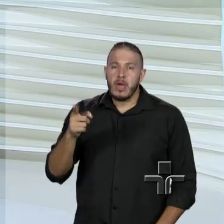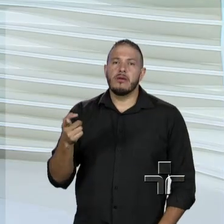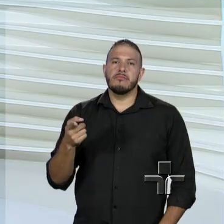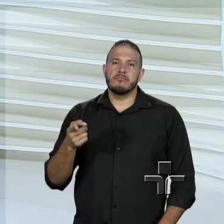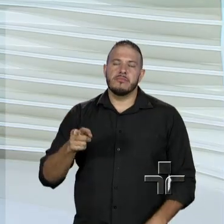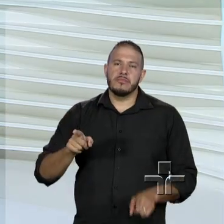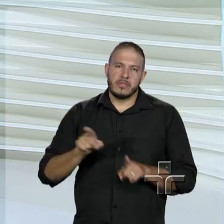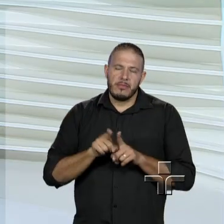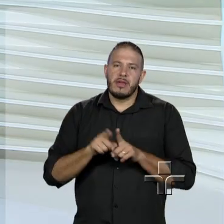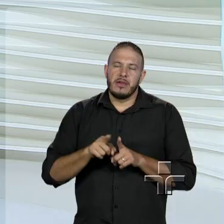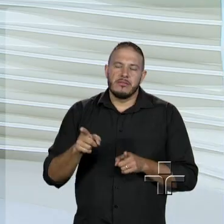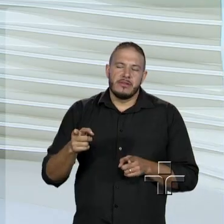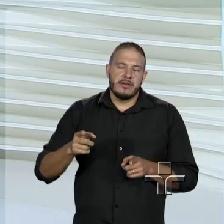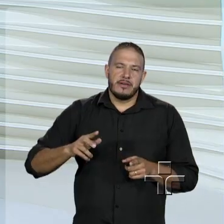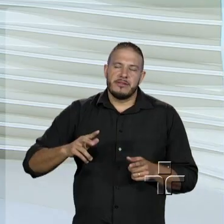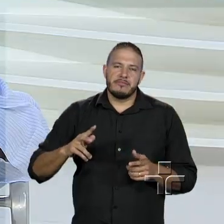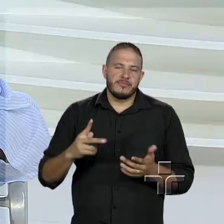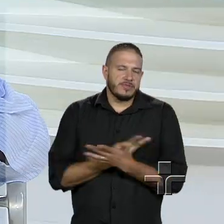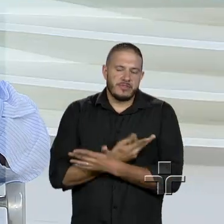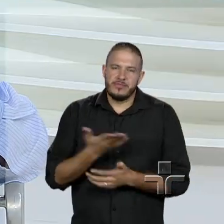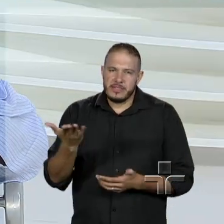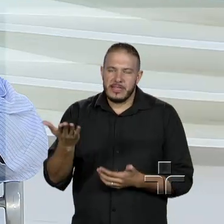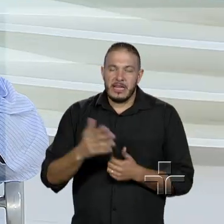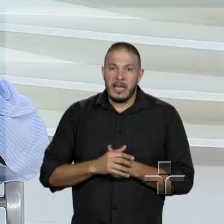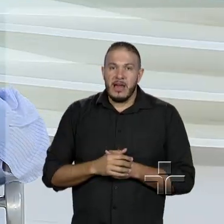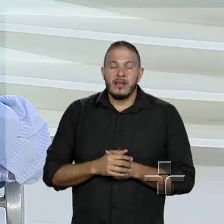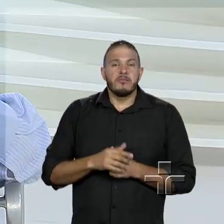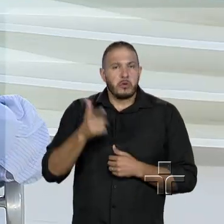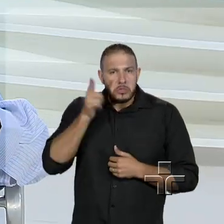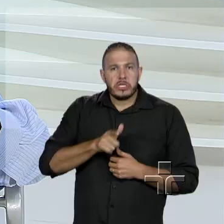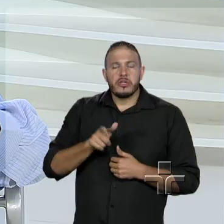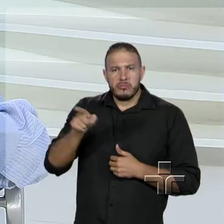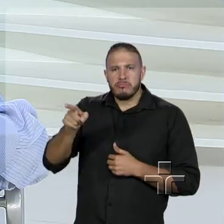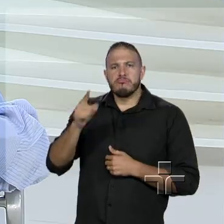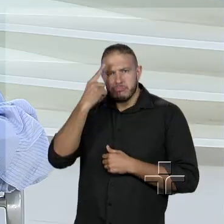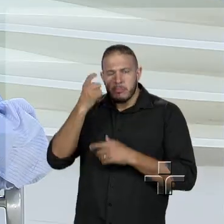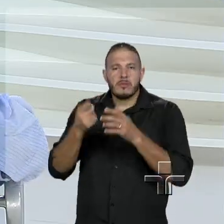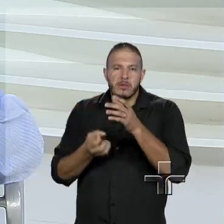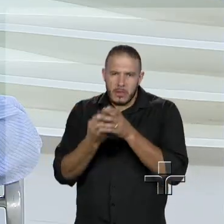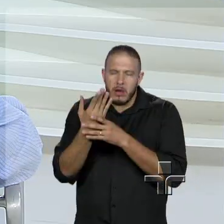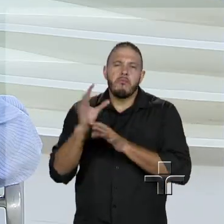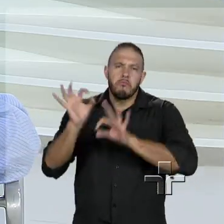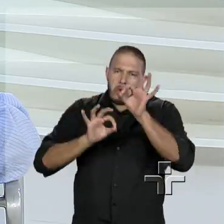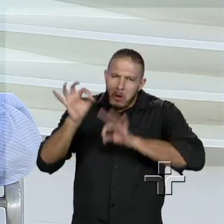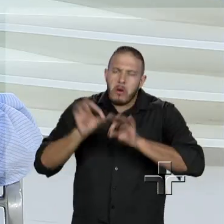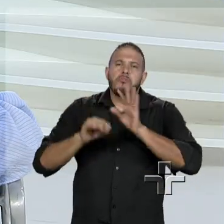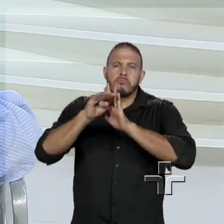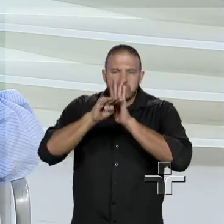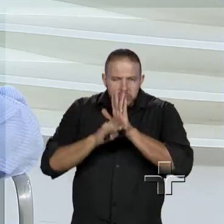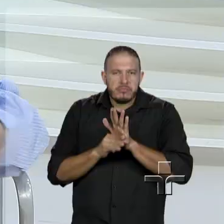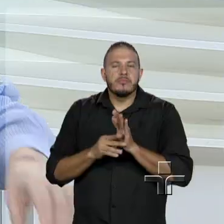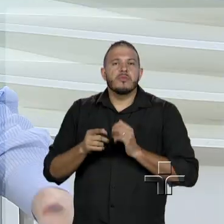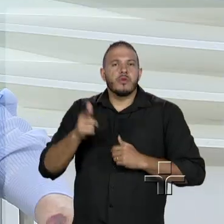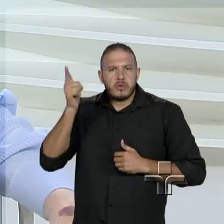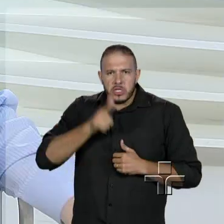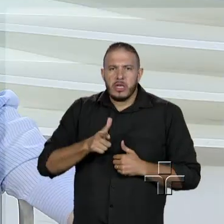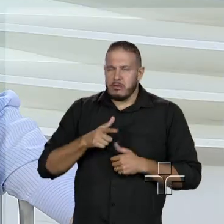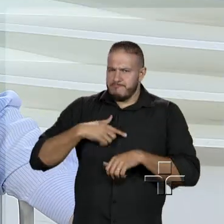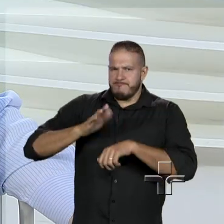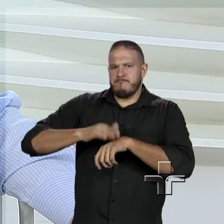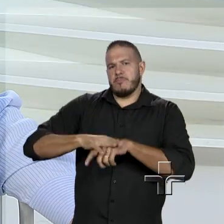novo, por um acidente, ele tem um bom programa e conseguiu o poder para